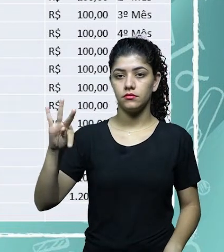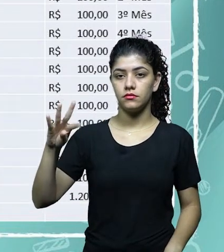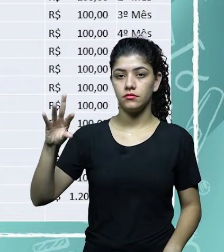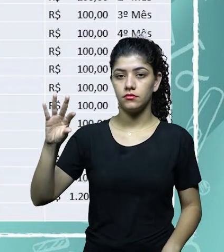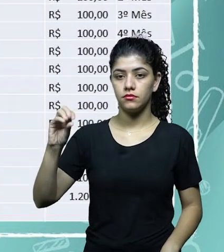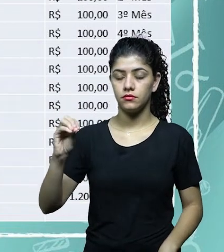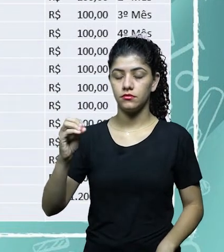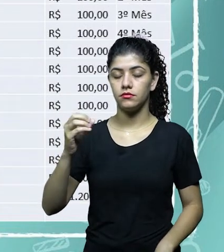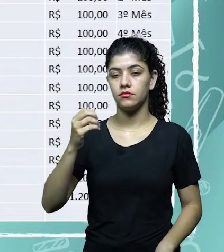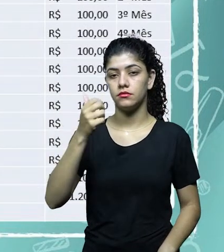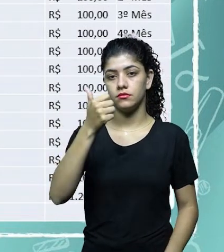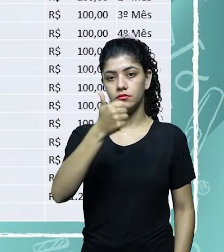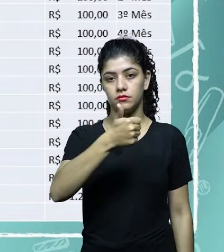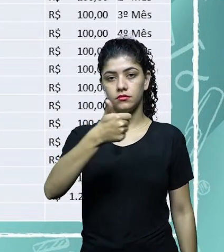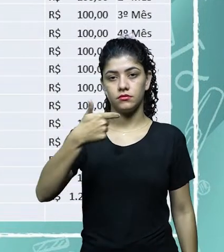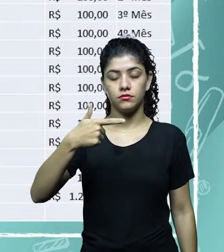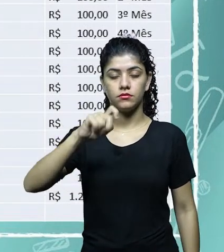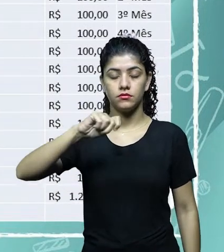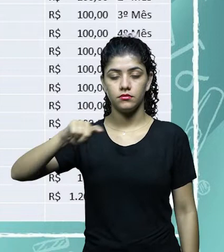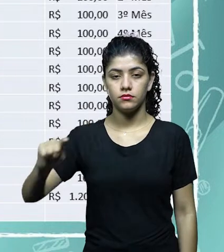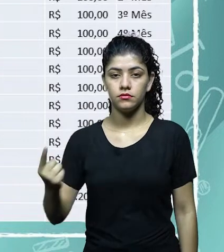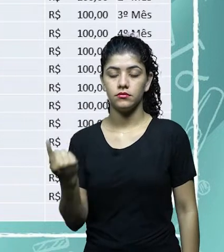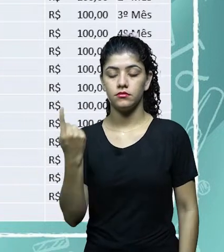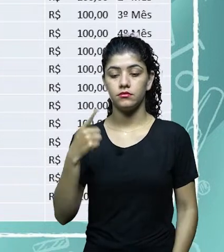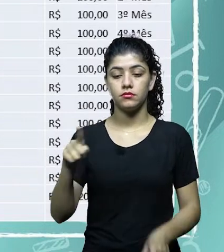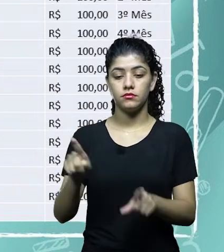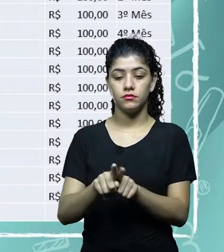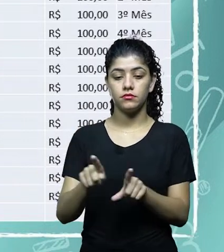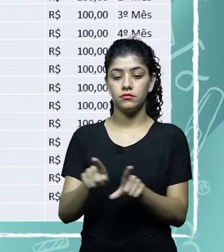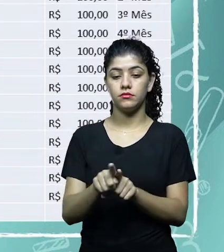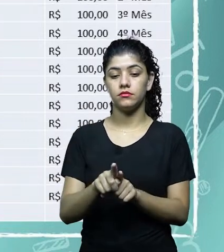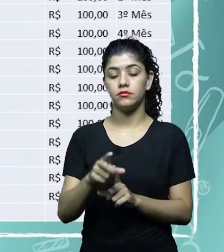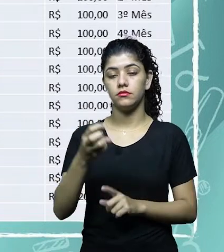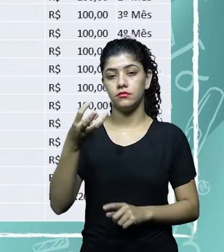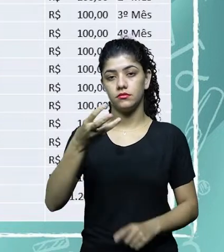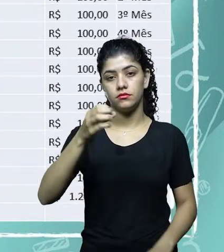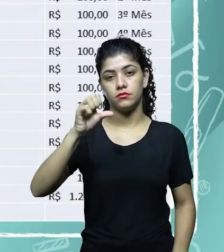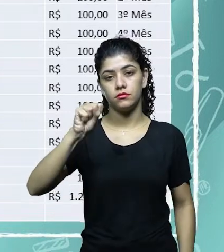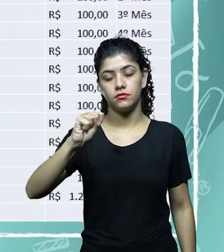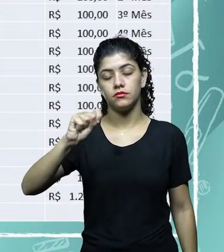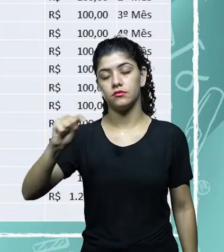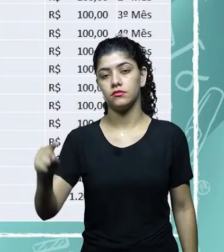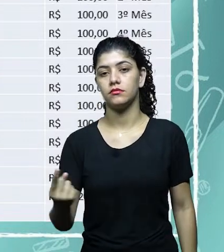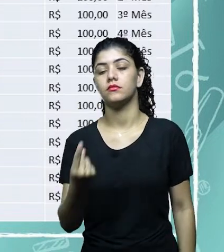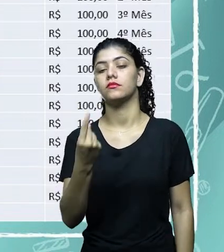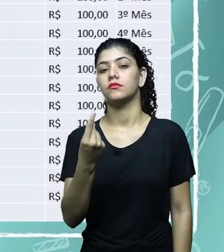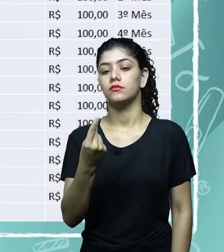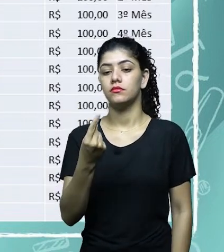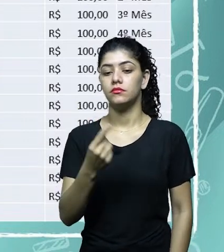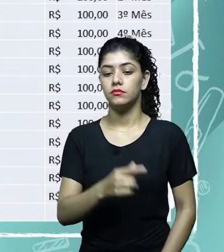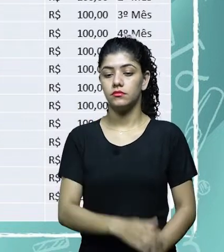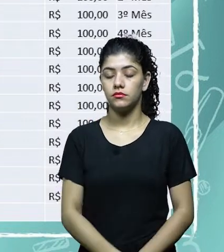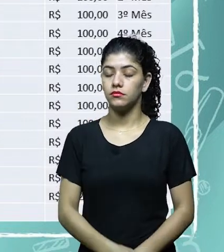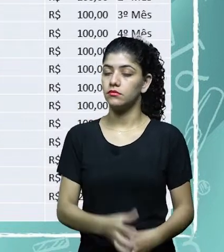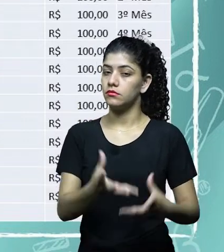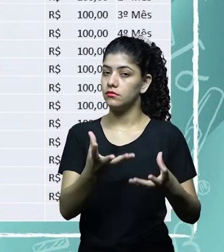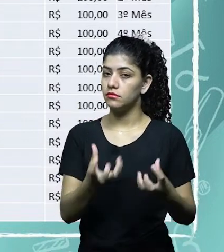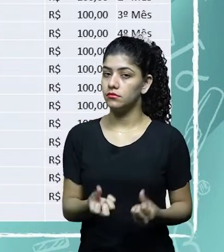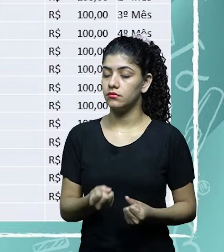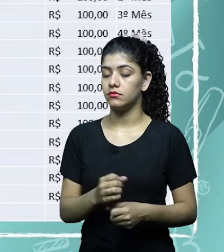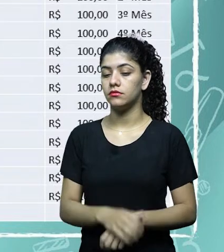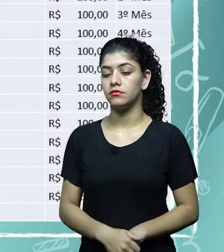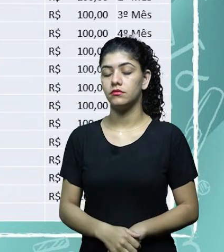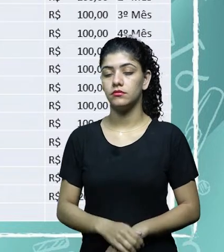de 12 mil na conta clientes a receber do ativo circulante e um débito de 38 mil na conta de